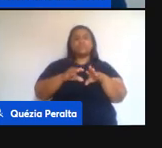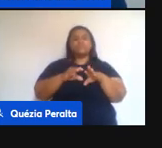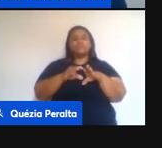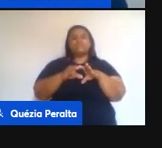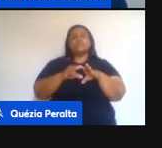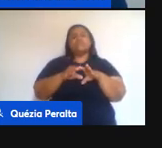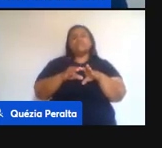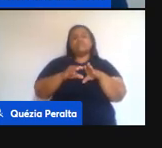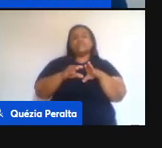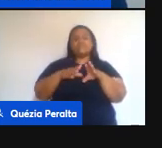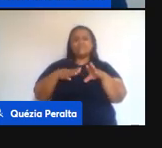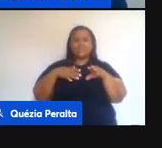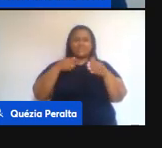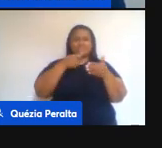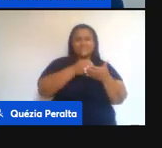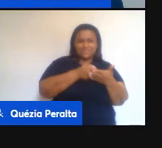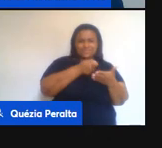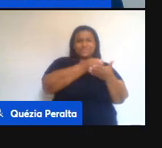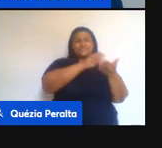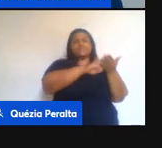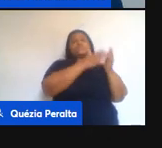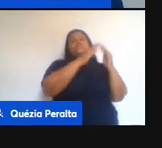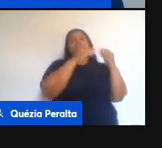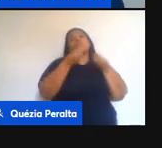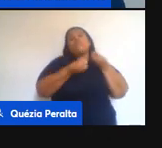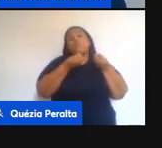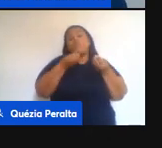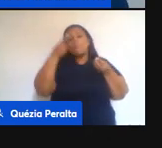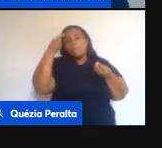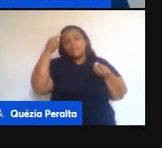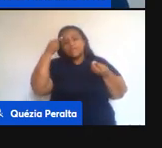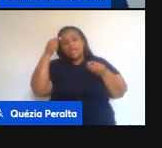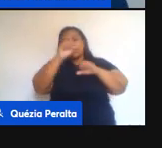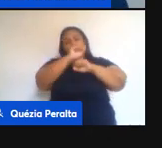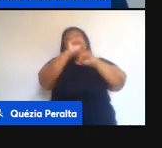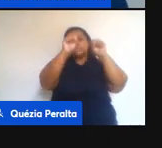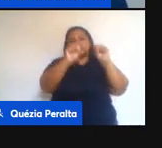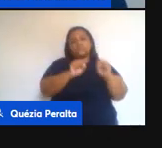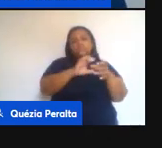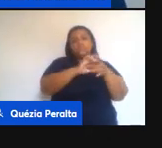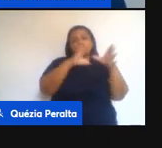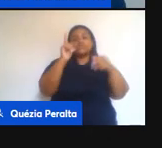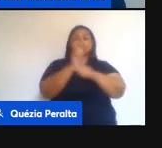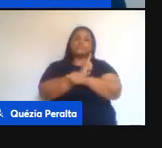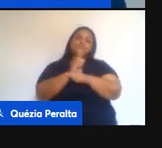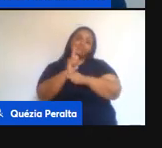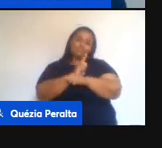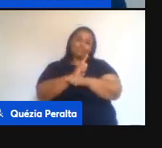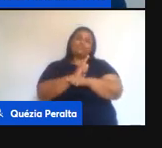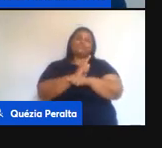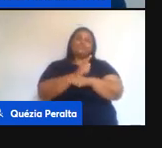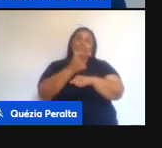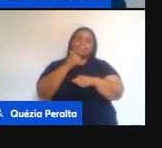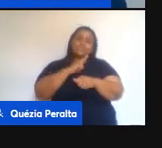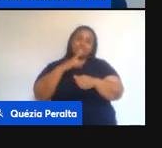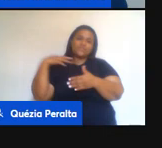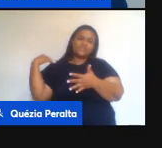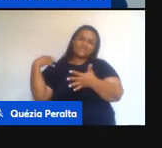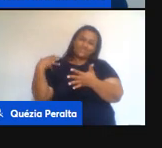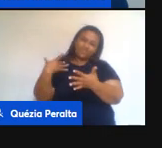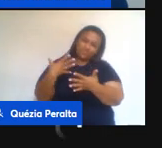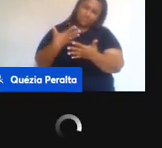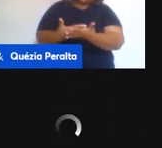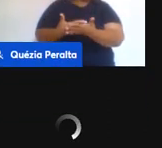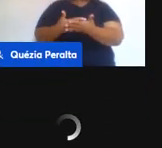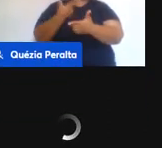escola. Então, como pensar sobre uma gestão democrática se nós temos tudo isso toda essa tradição e todo esse